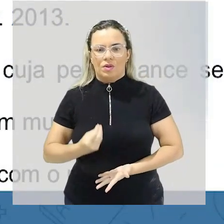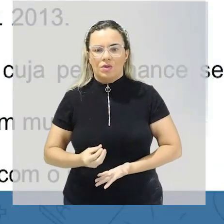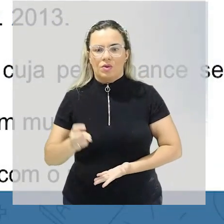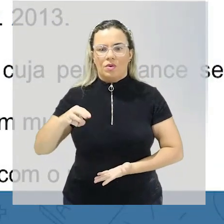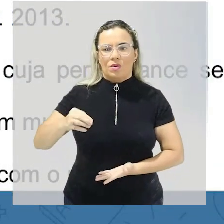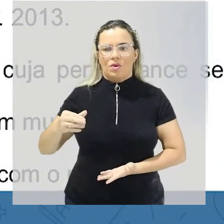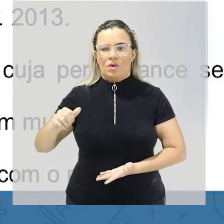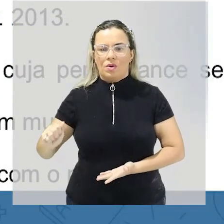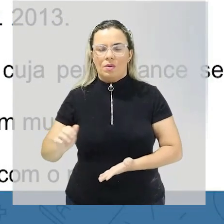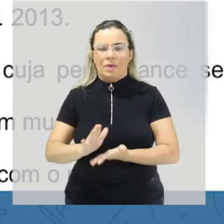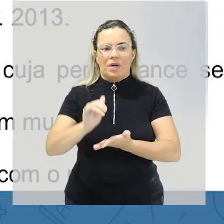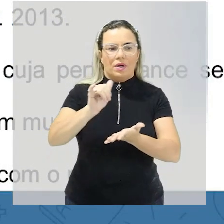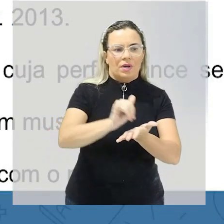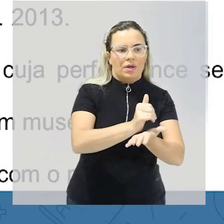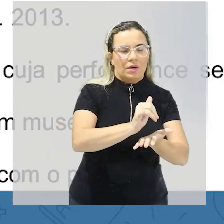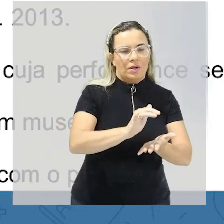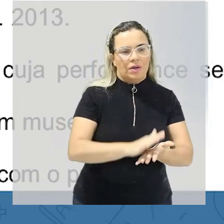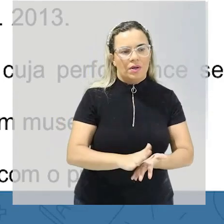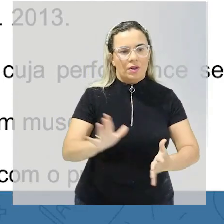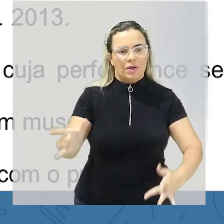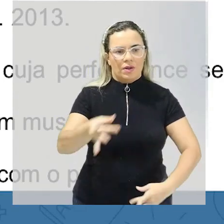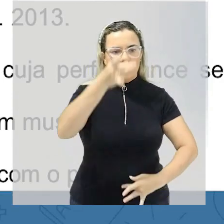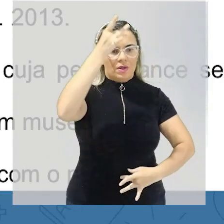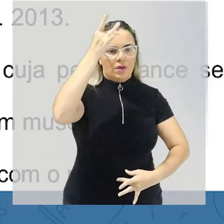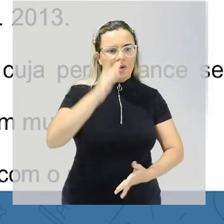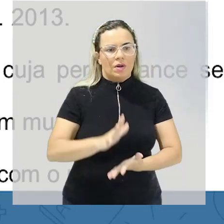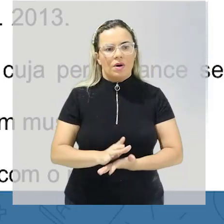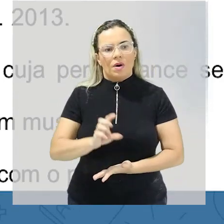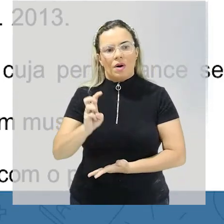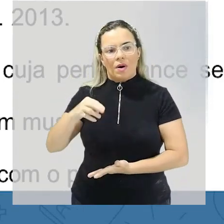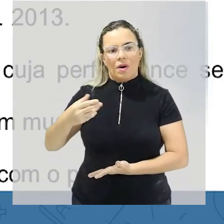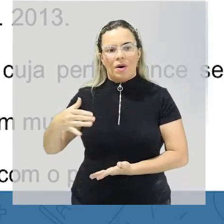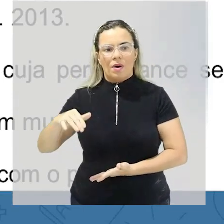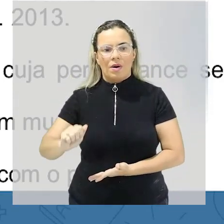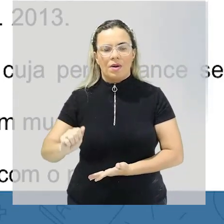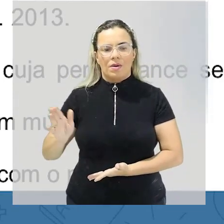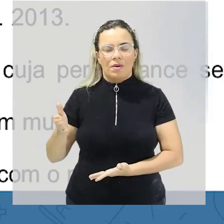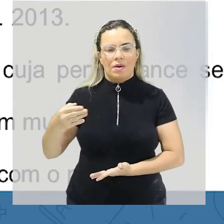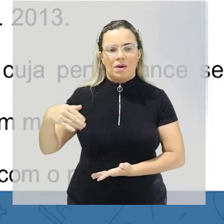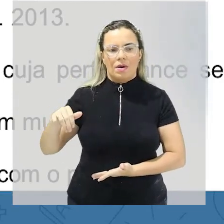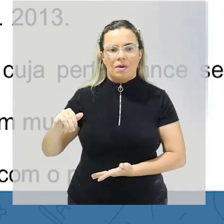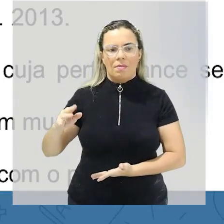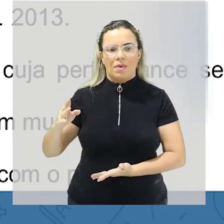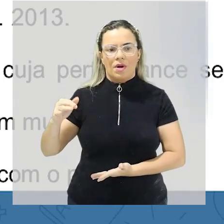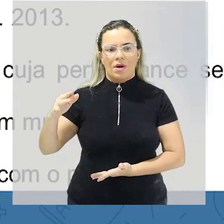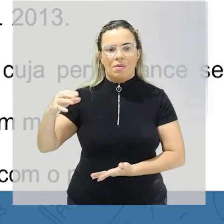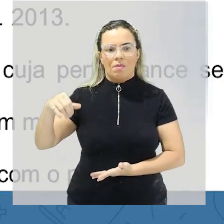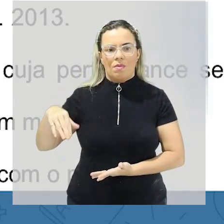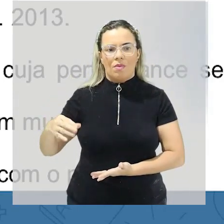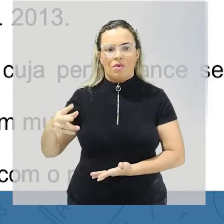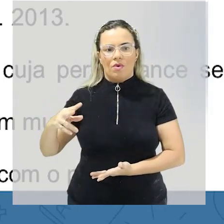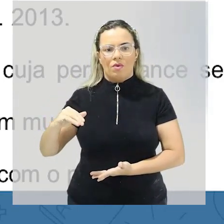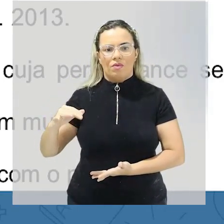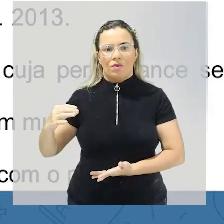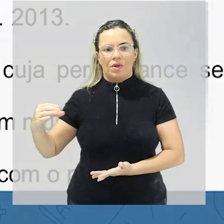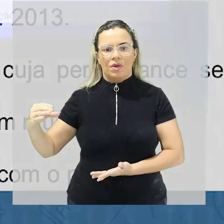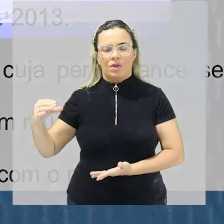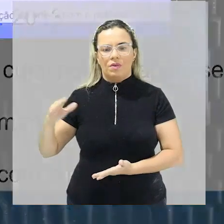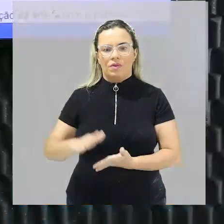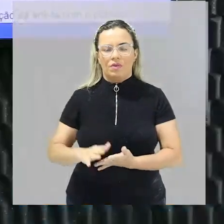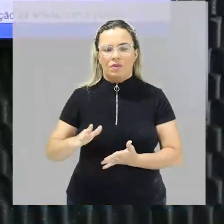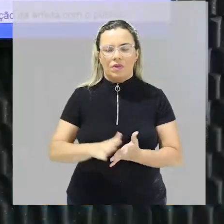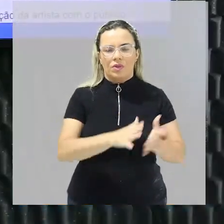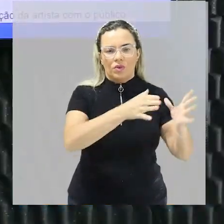York. A performer Mariana Abramovic fez uma retrospectiva de sua carreira. No meio desta, protagonizou uma